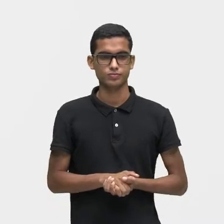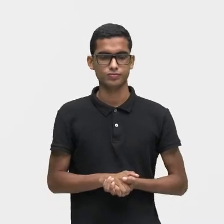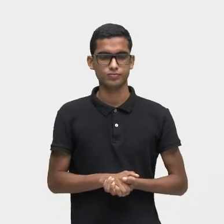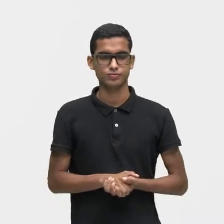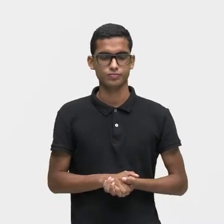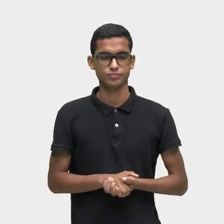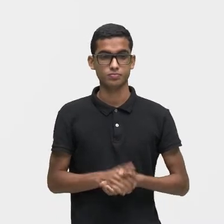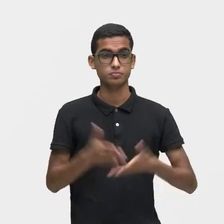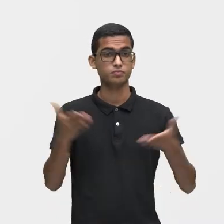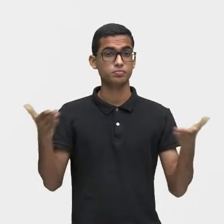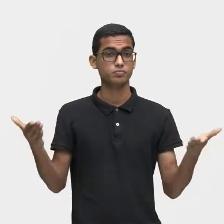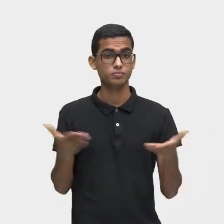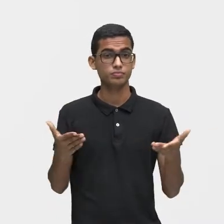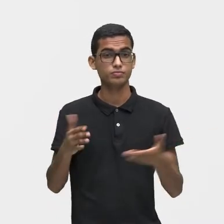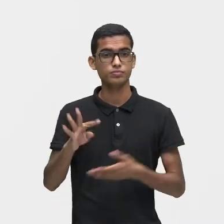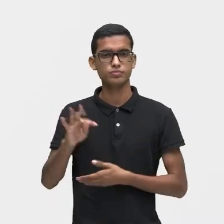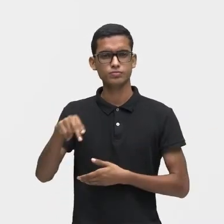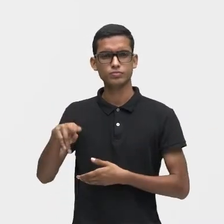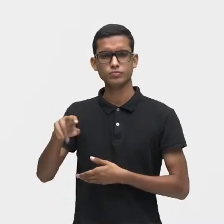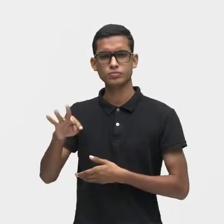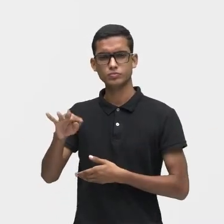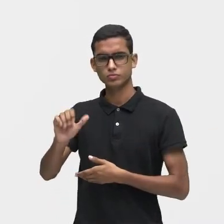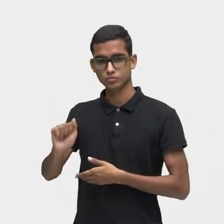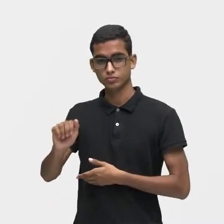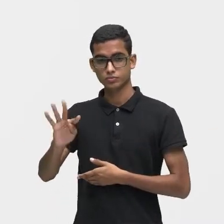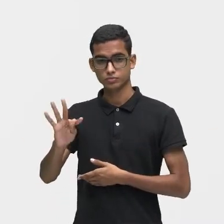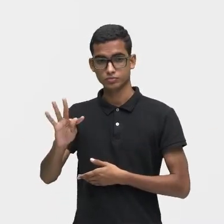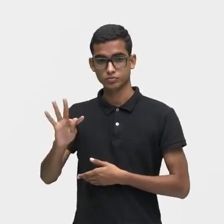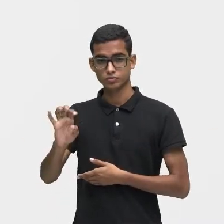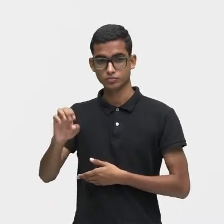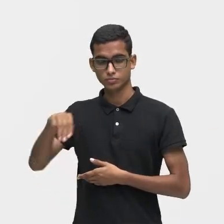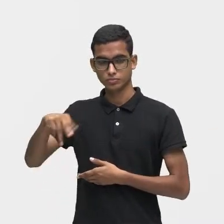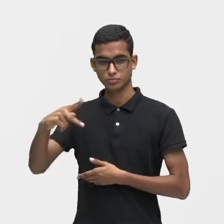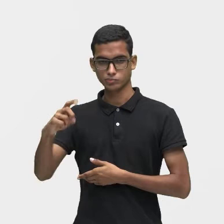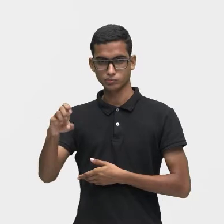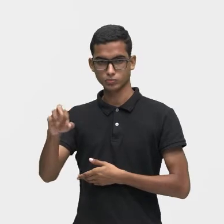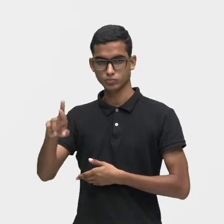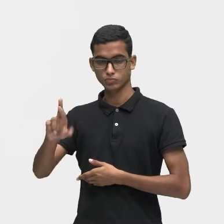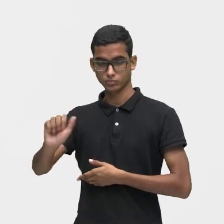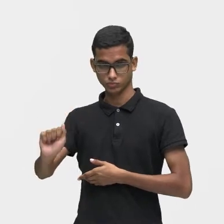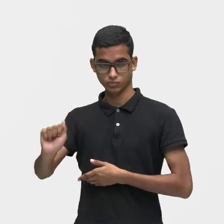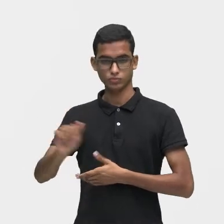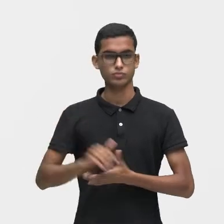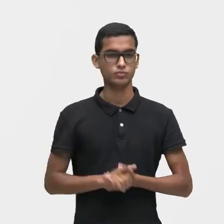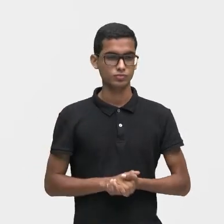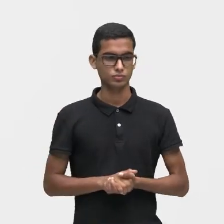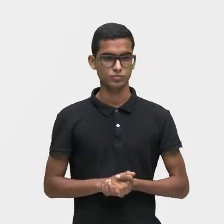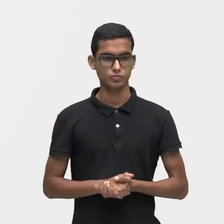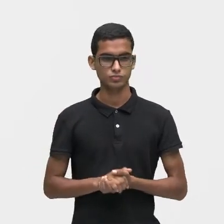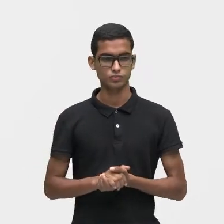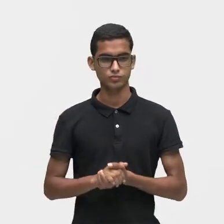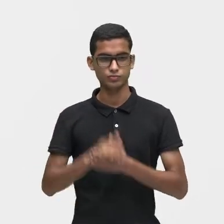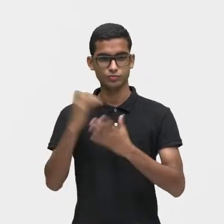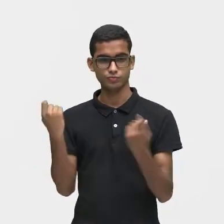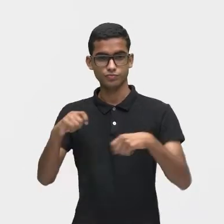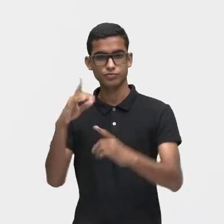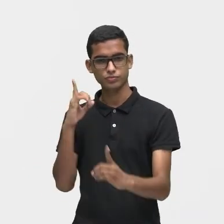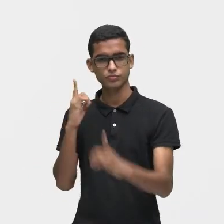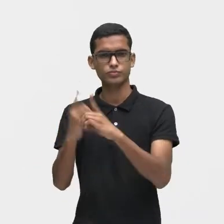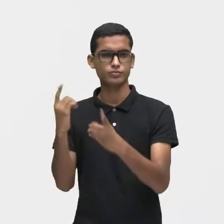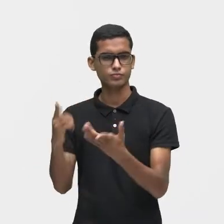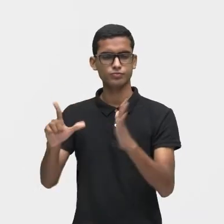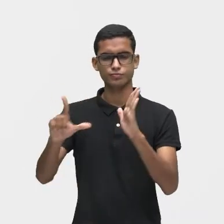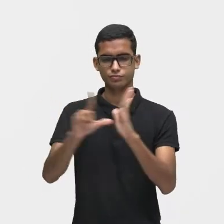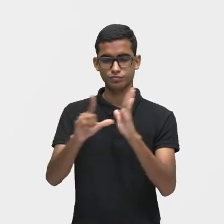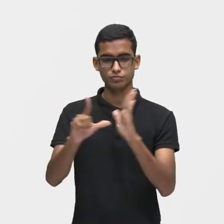ser aplicada em suporte com fundos coloridos. Você pode encontrar essa tinta têmpera nas lojas, mas